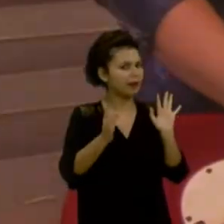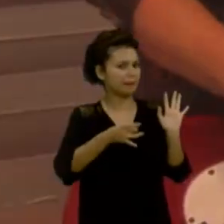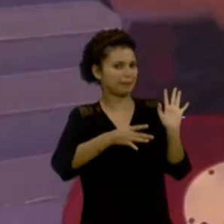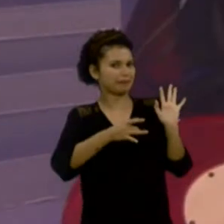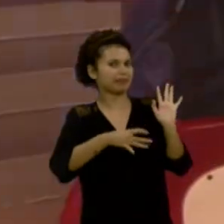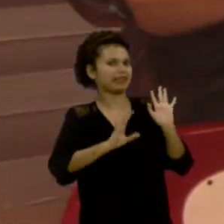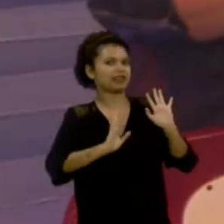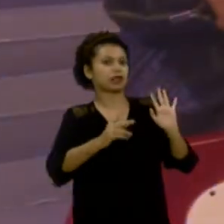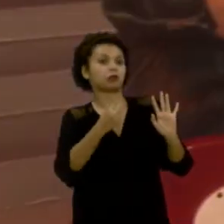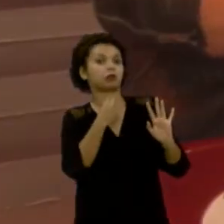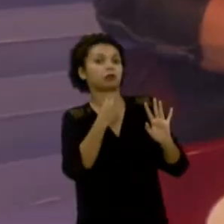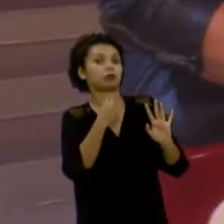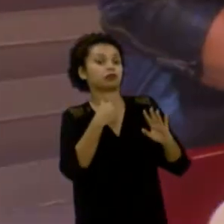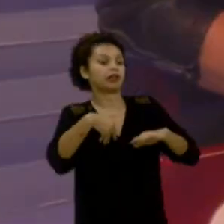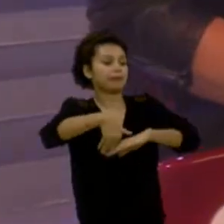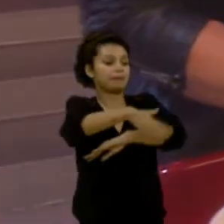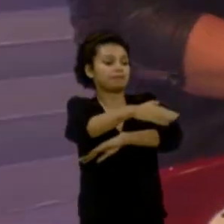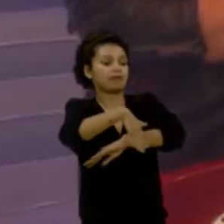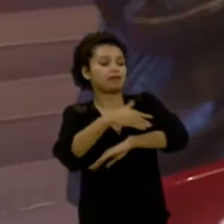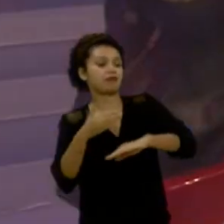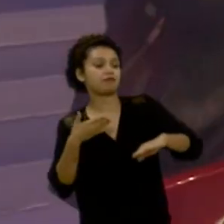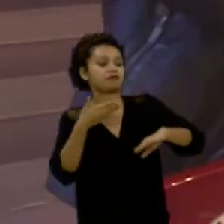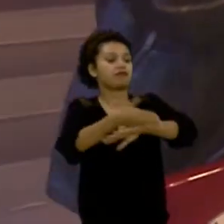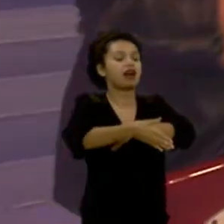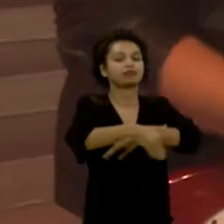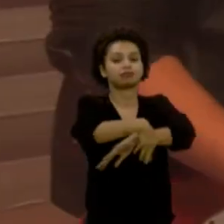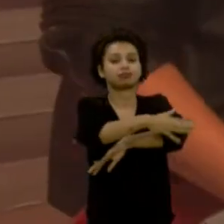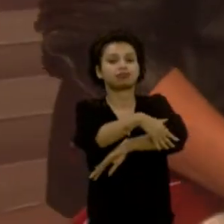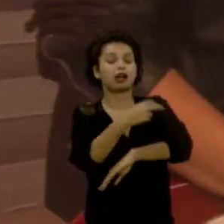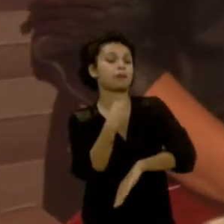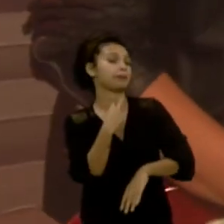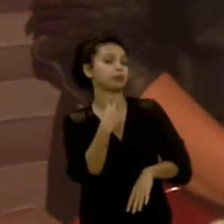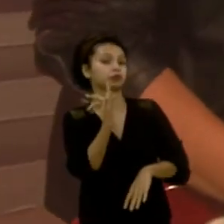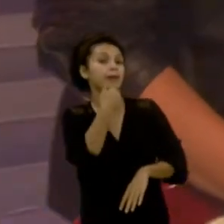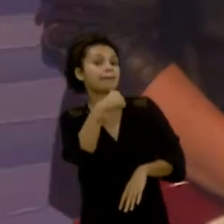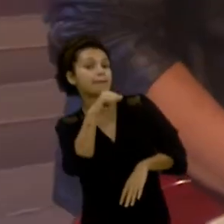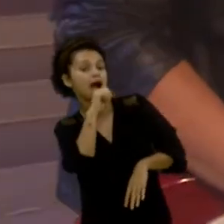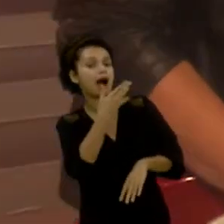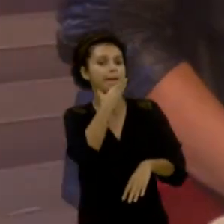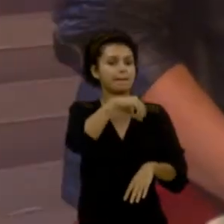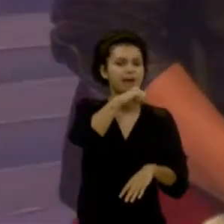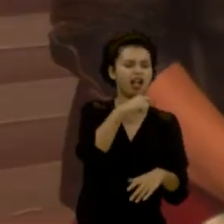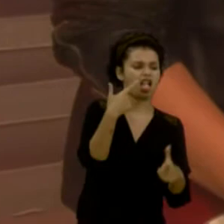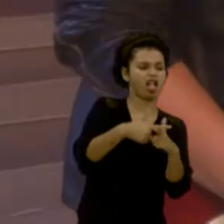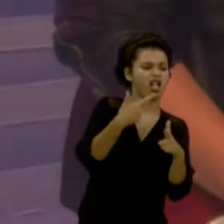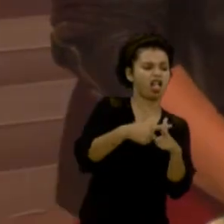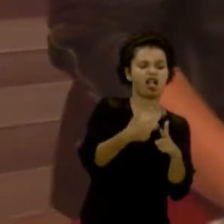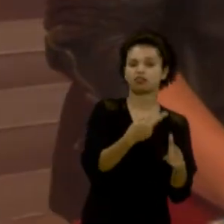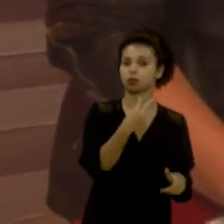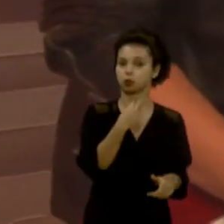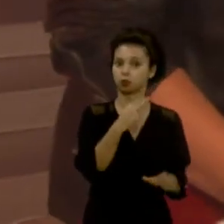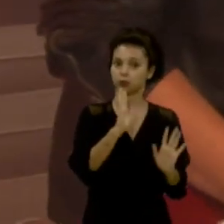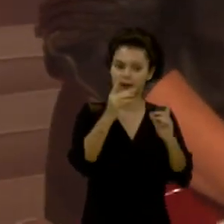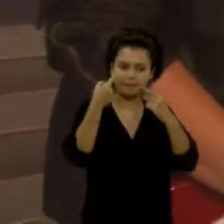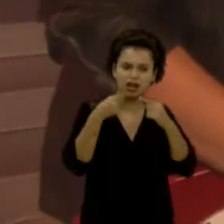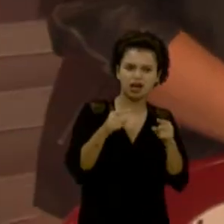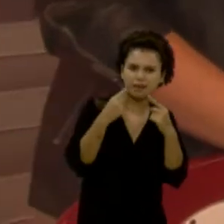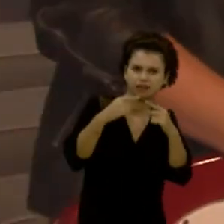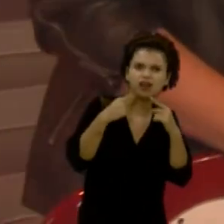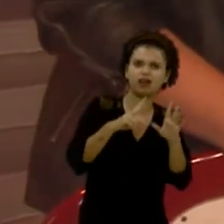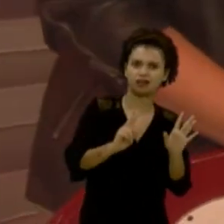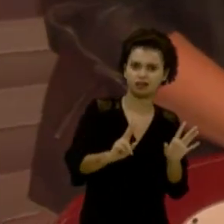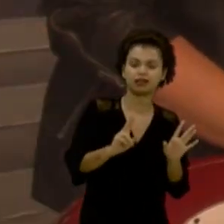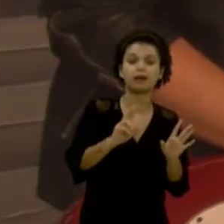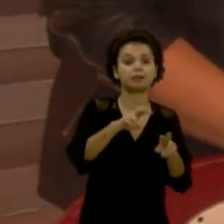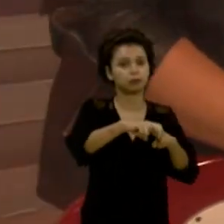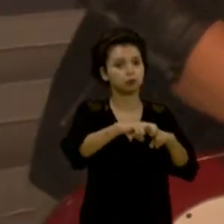BR, né? Papai falava, você atravessar a BR, do outro lado tem a perna cabeluda. Ela é, corria. Ninguém ia. Ninguém ia. Eu... Funcionou, né? Funcionou. Aí, gente, a